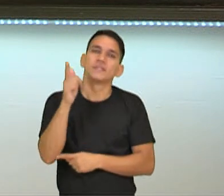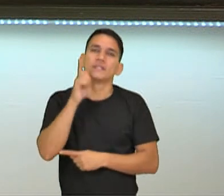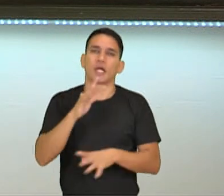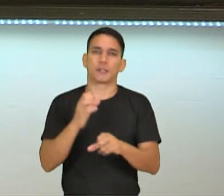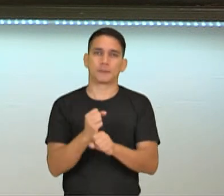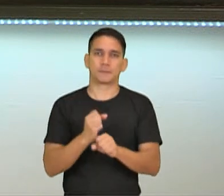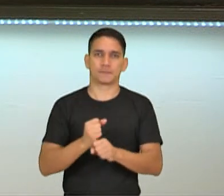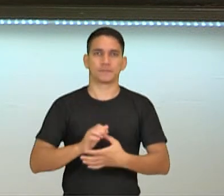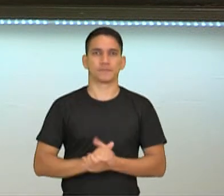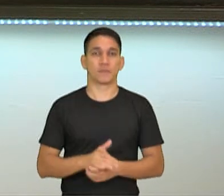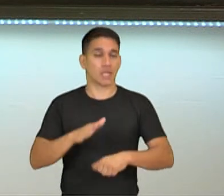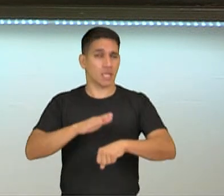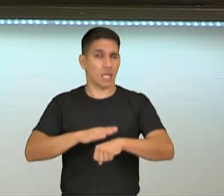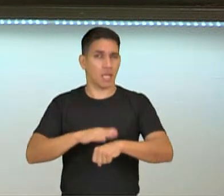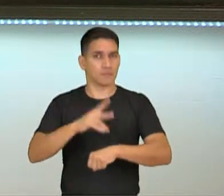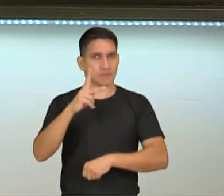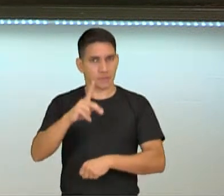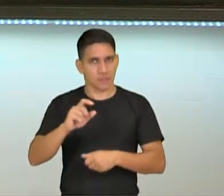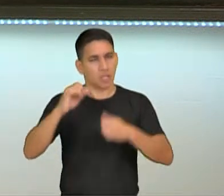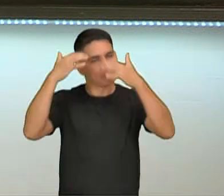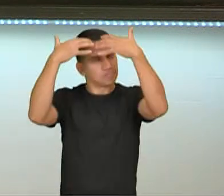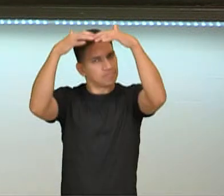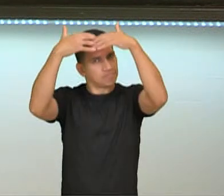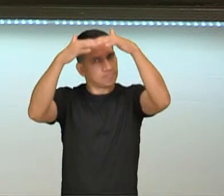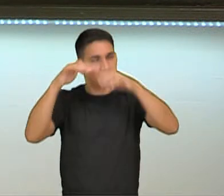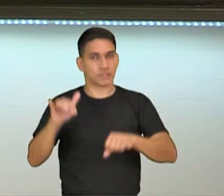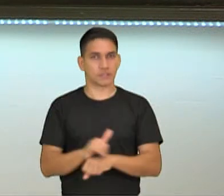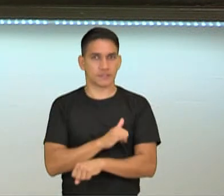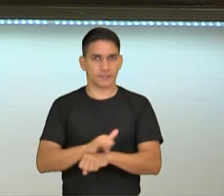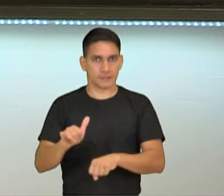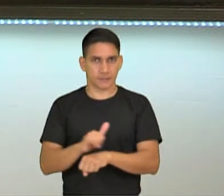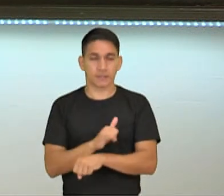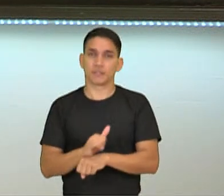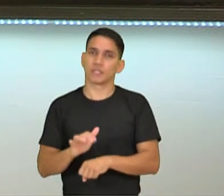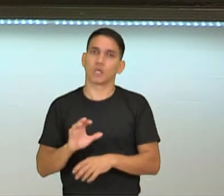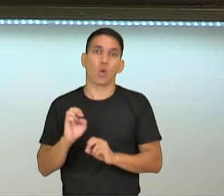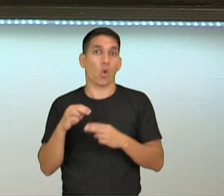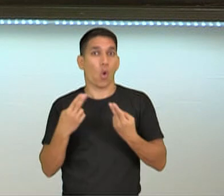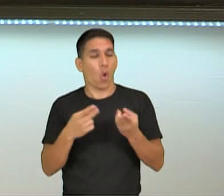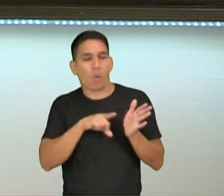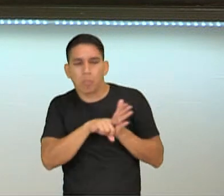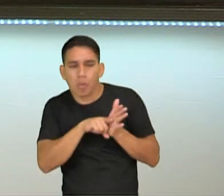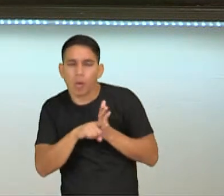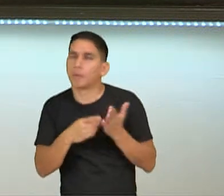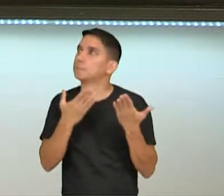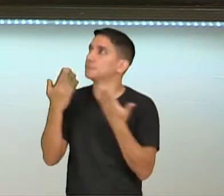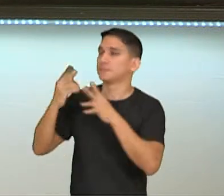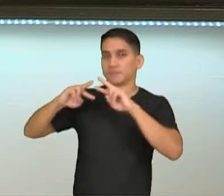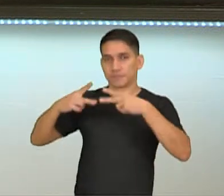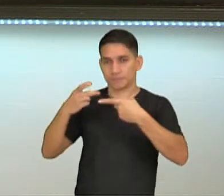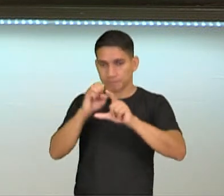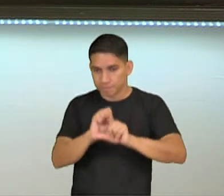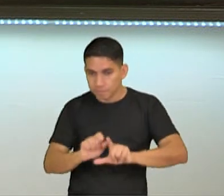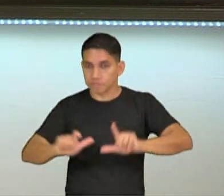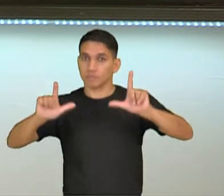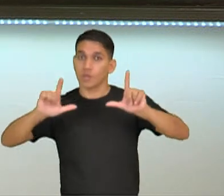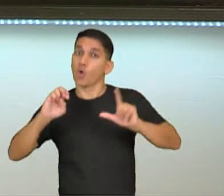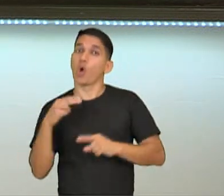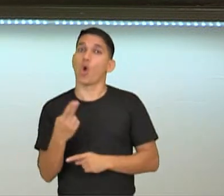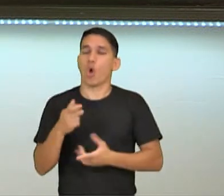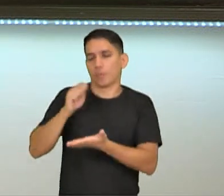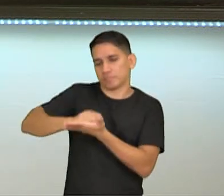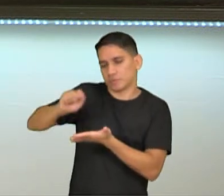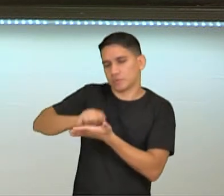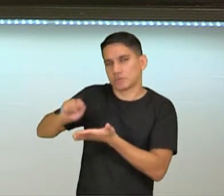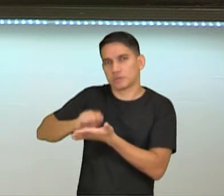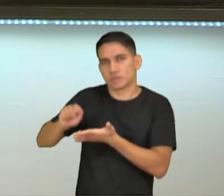uma nota. Então, vou dar um tempo para vocês pensarem numa estratégia, né, ou de explorar a plataforma, ou de mandar um bilhete em